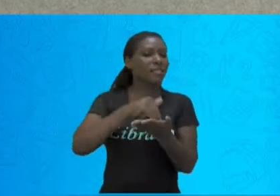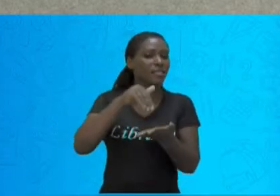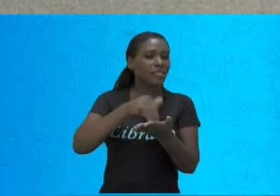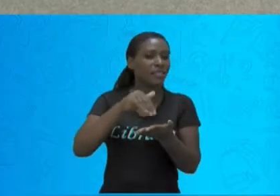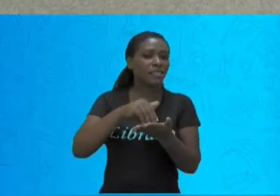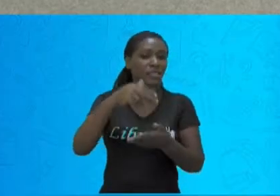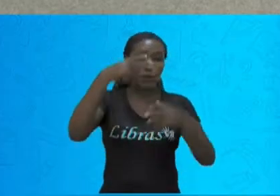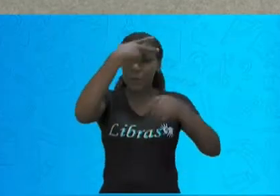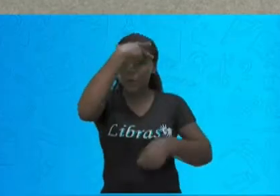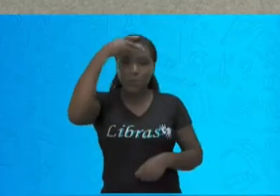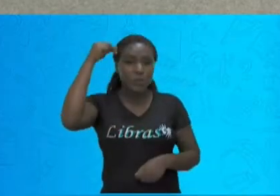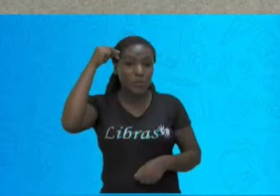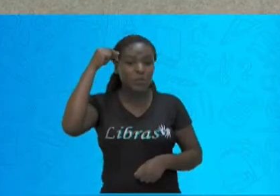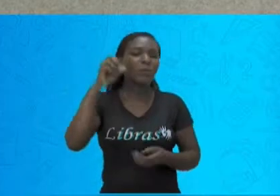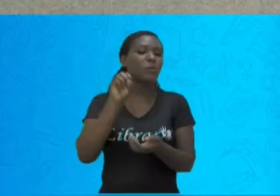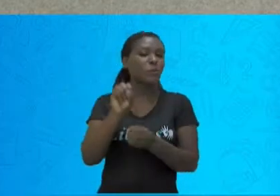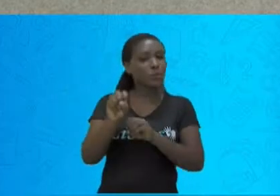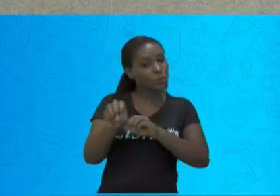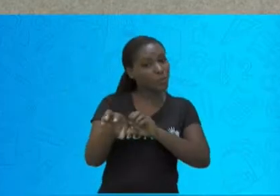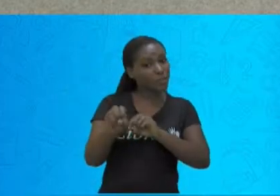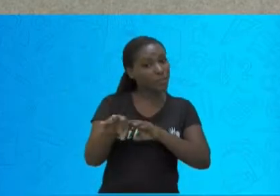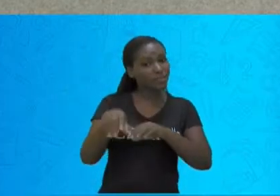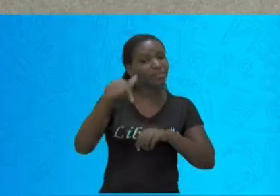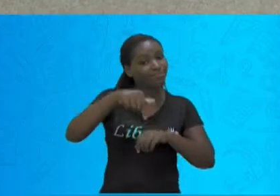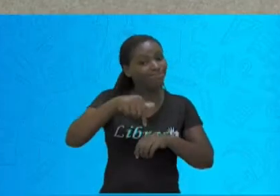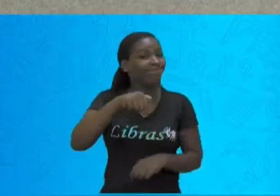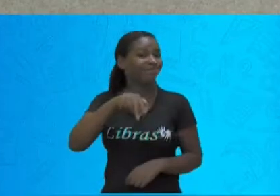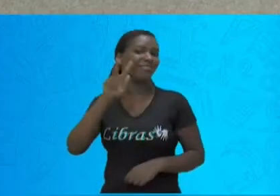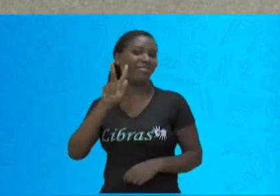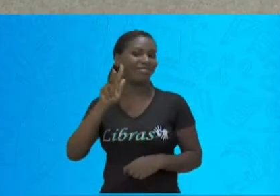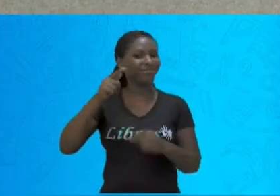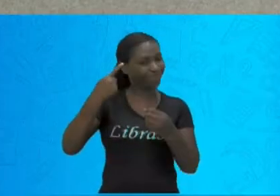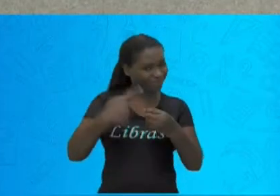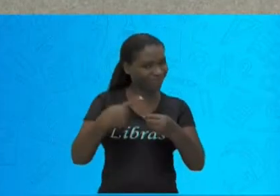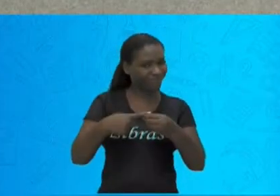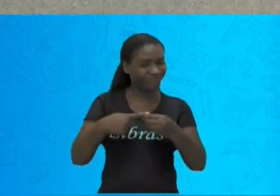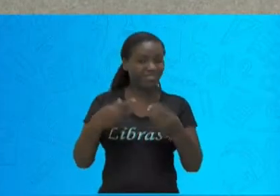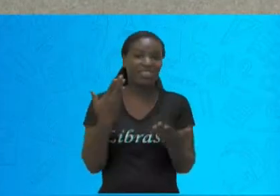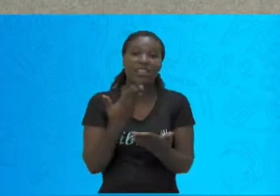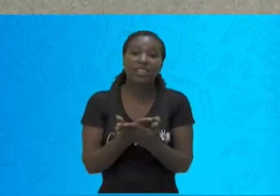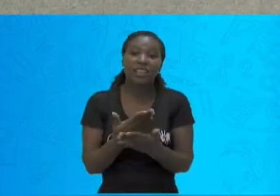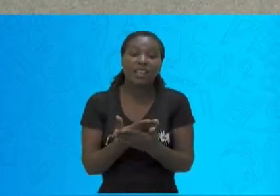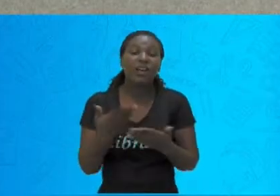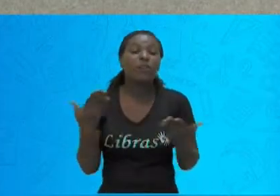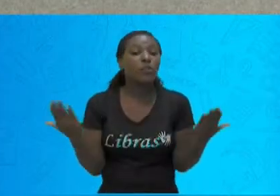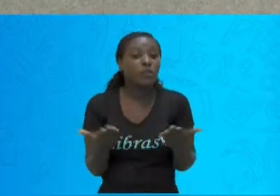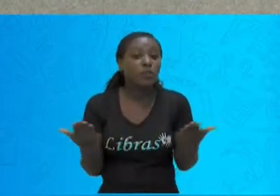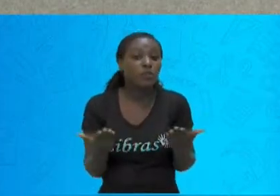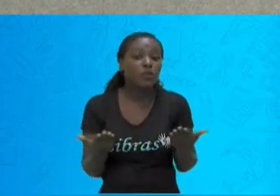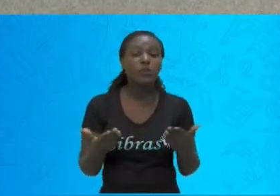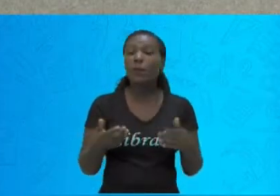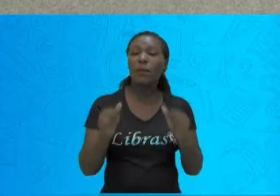Governador Valadares. Na aula de hoje, vamos falar sobre as civilizações